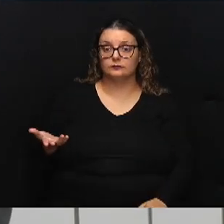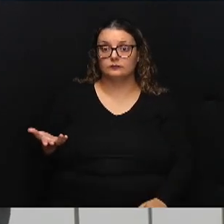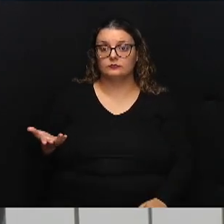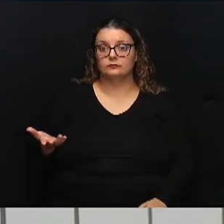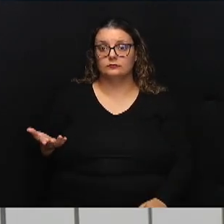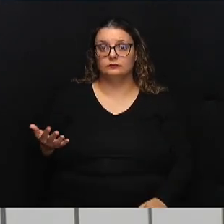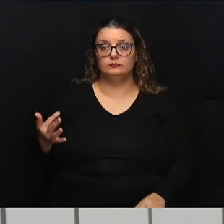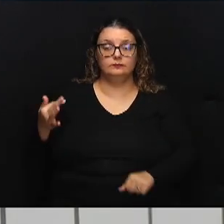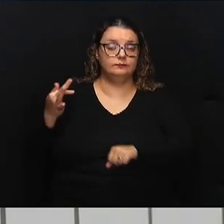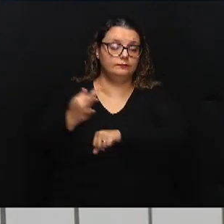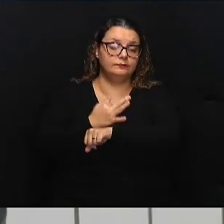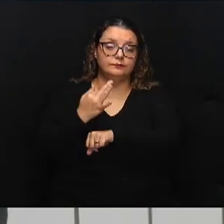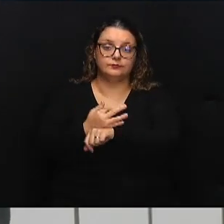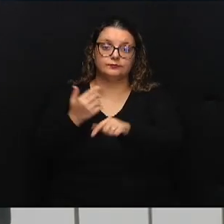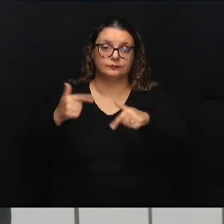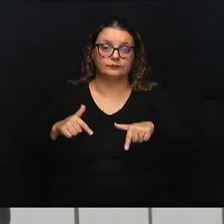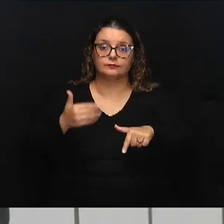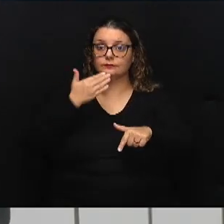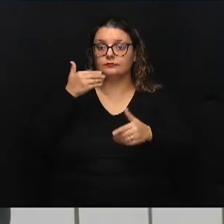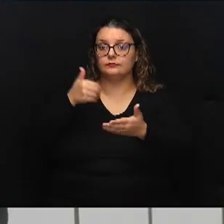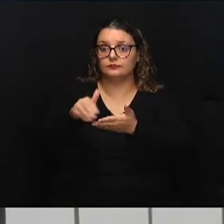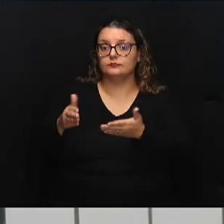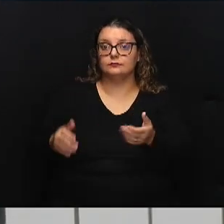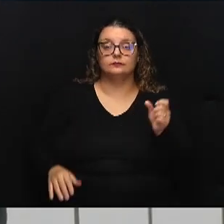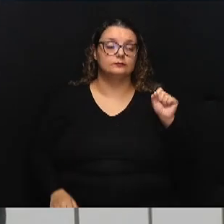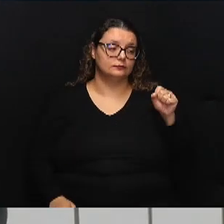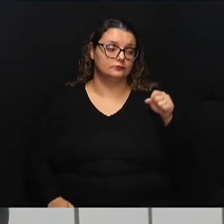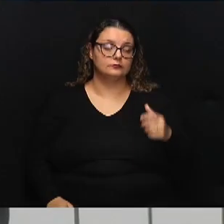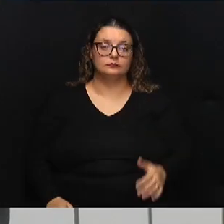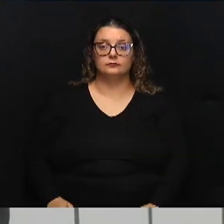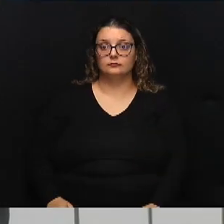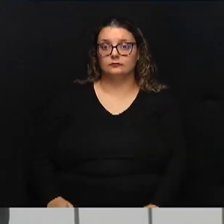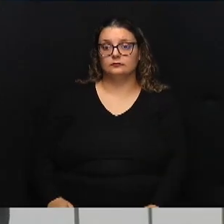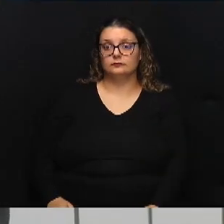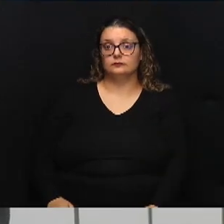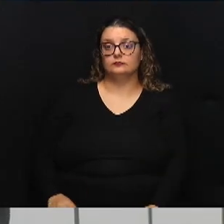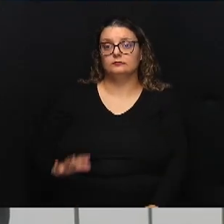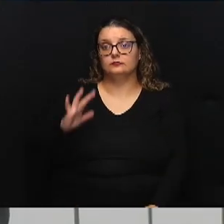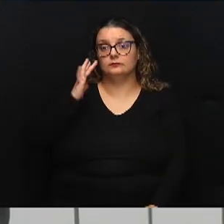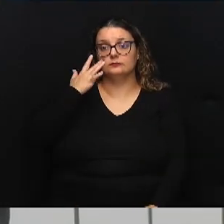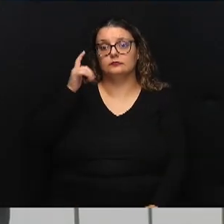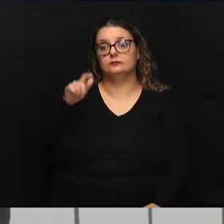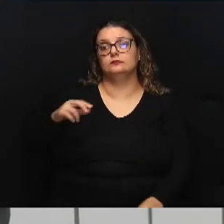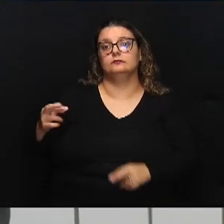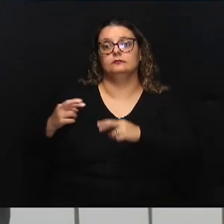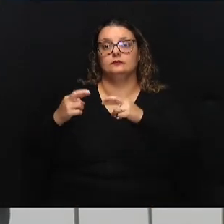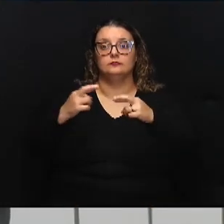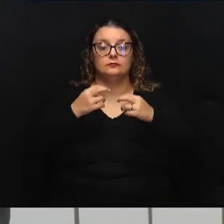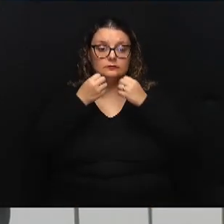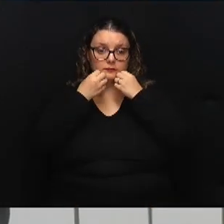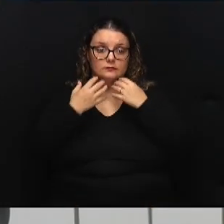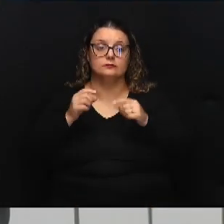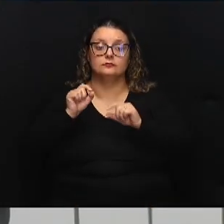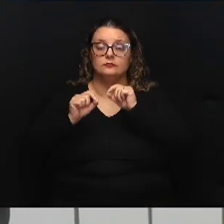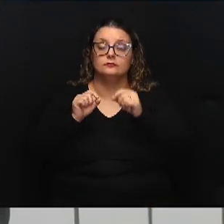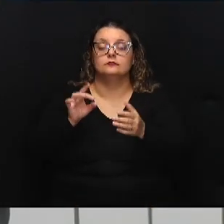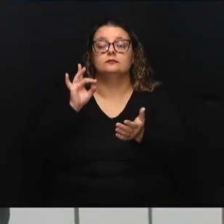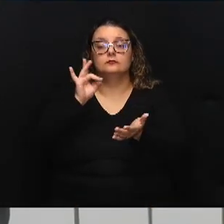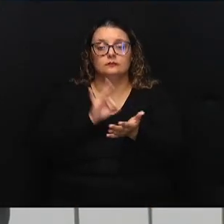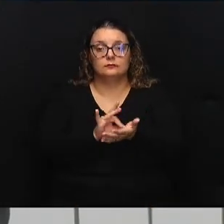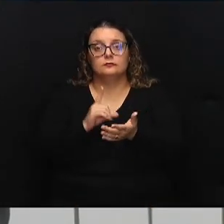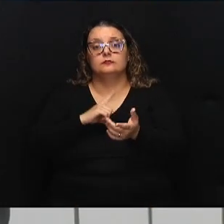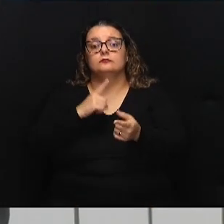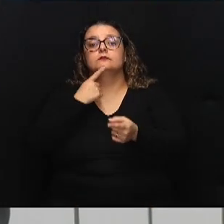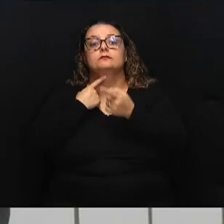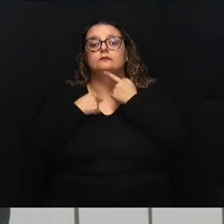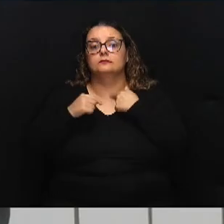aguentar o ambiente da empresa e pedir demissão, né? Então, eu acho que a pessoa tem que analisar bem o que realmente ela tem